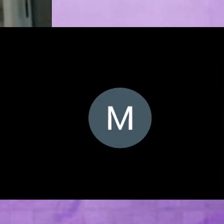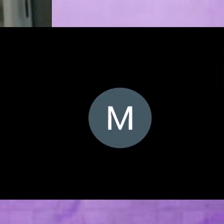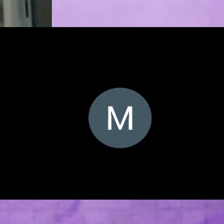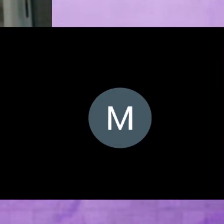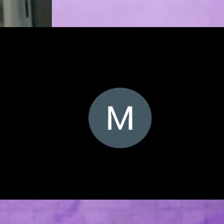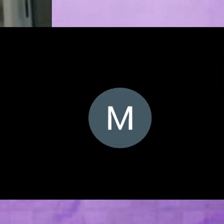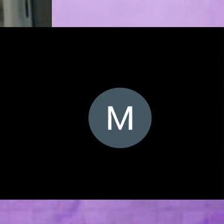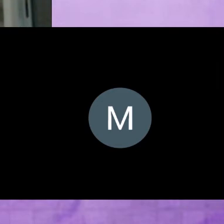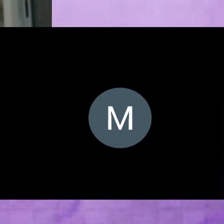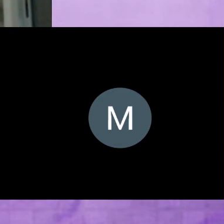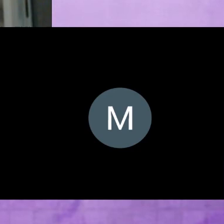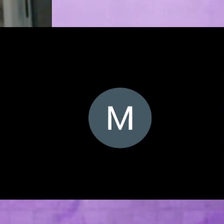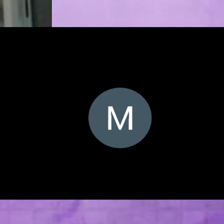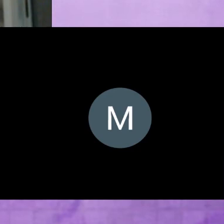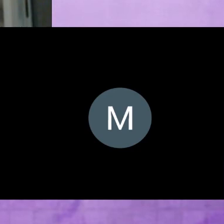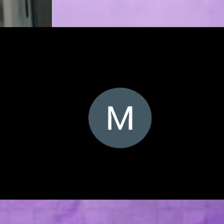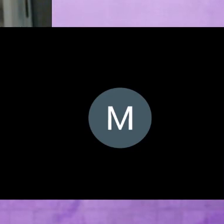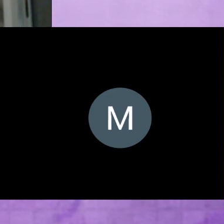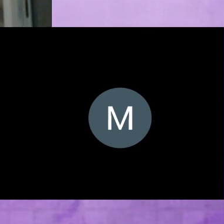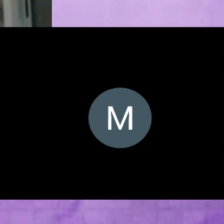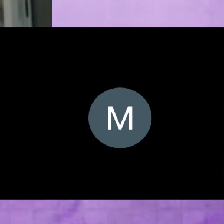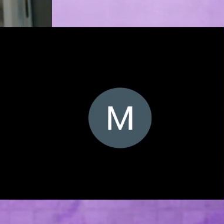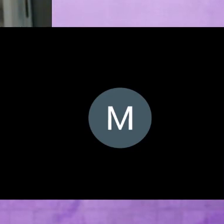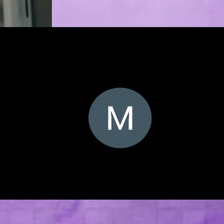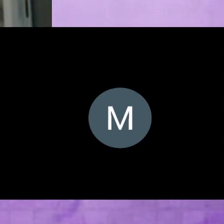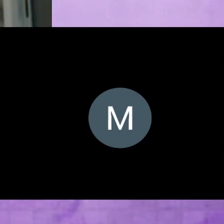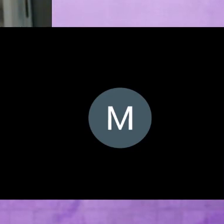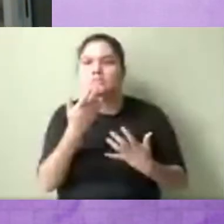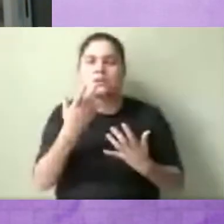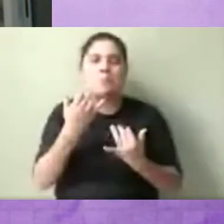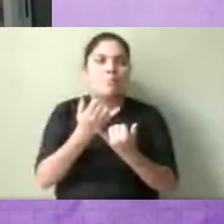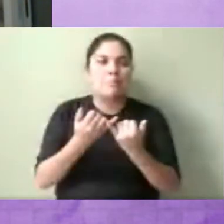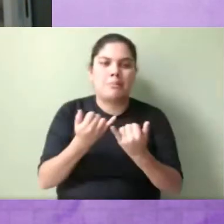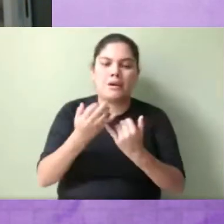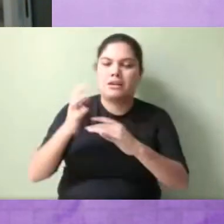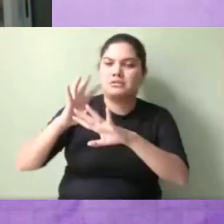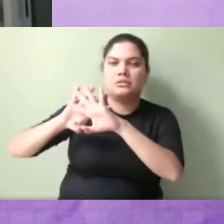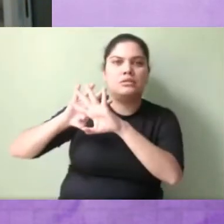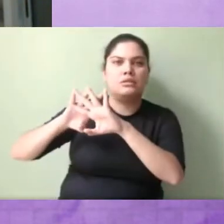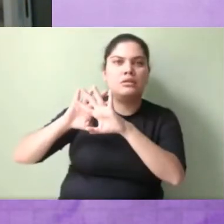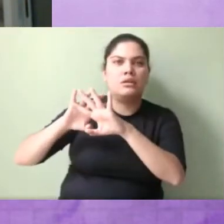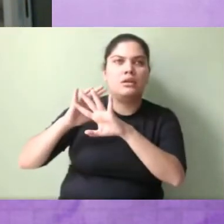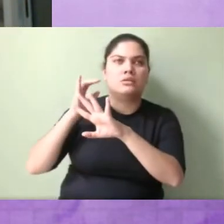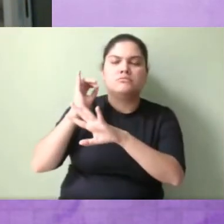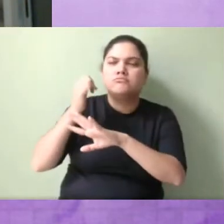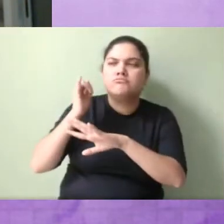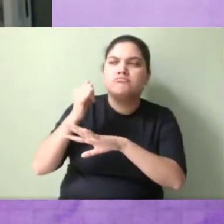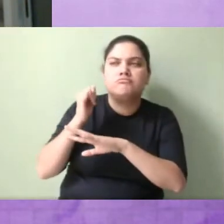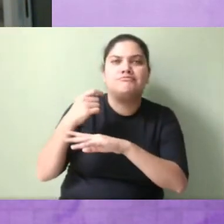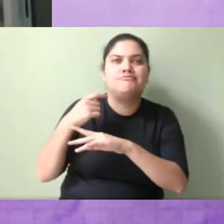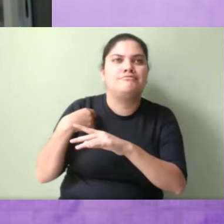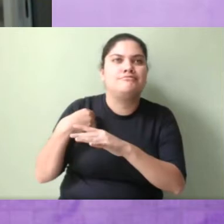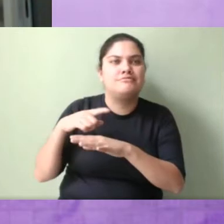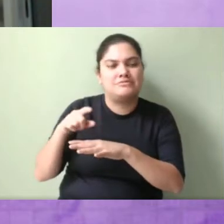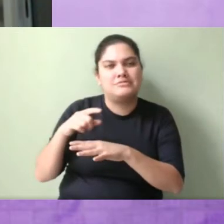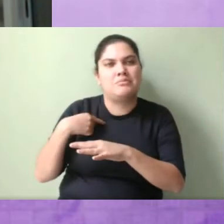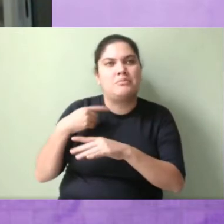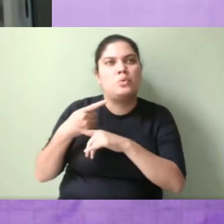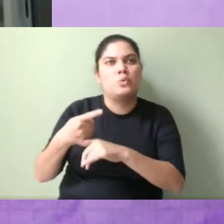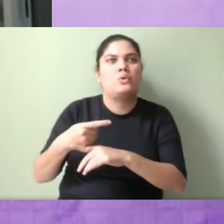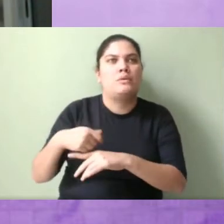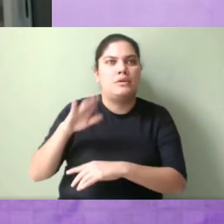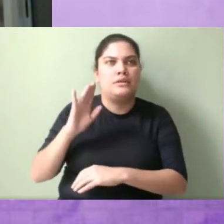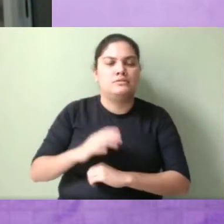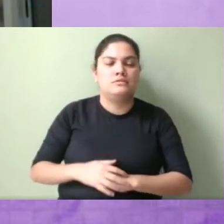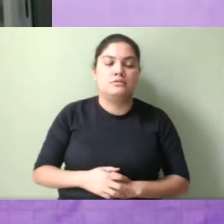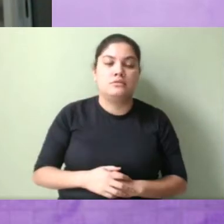adiante, como ver se isso é real, se não é. Então, essas dicas que você está dando, Carol, que venham mais, né, no sentido